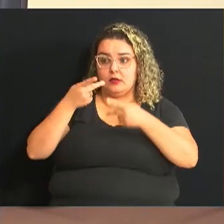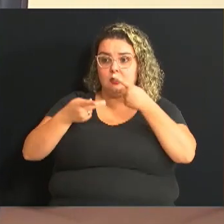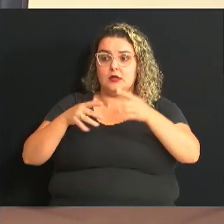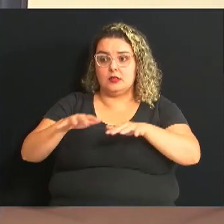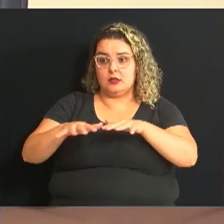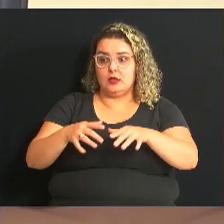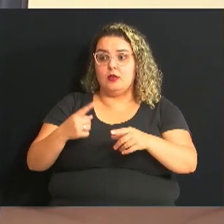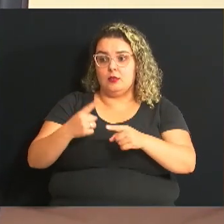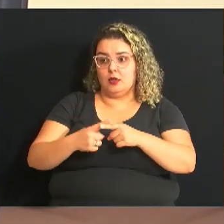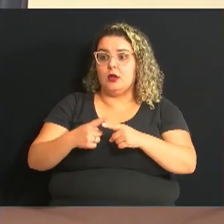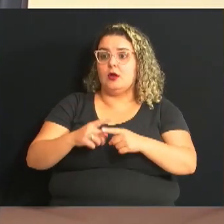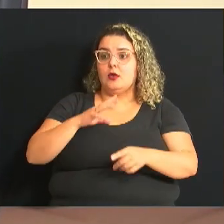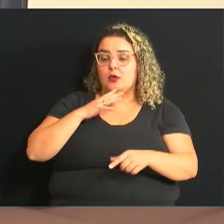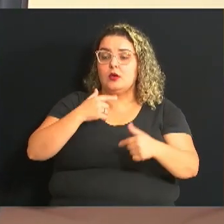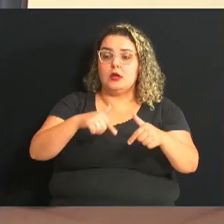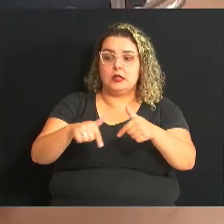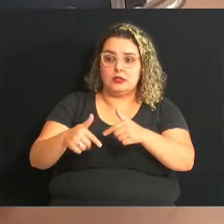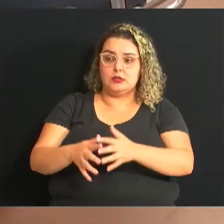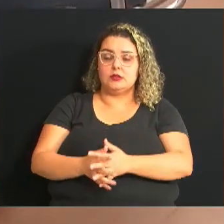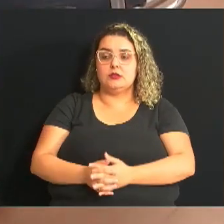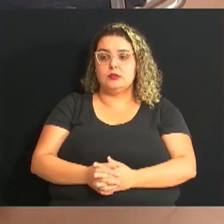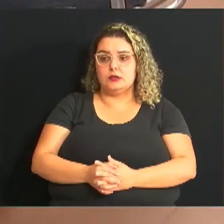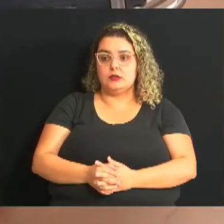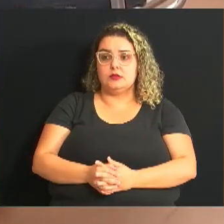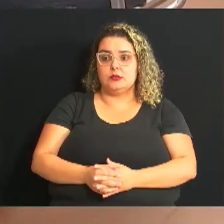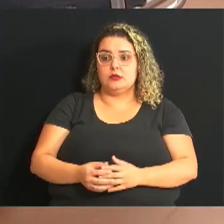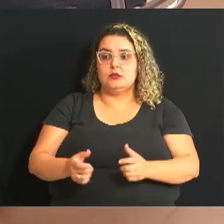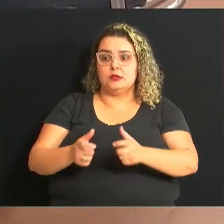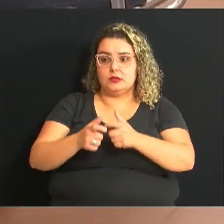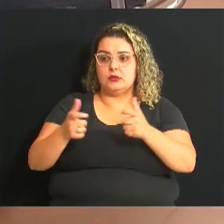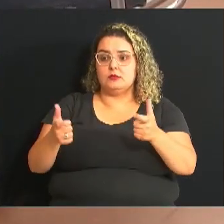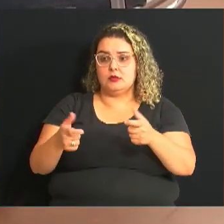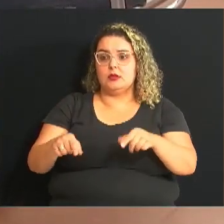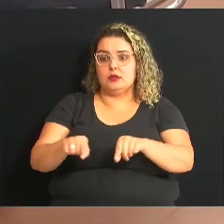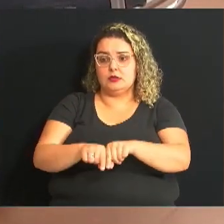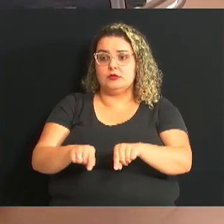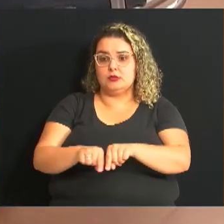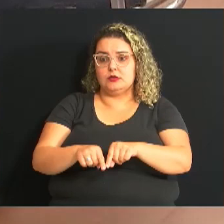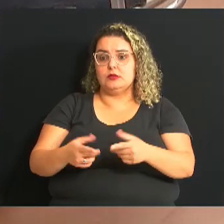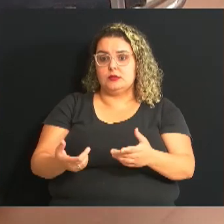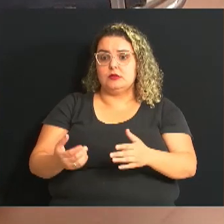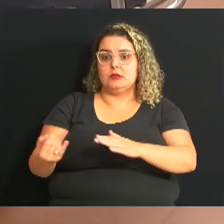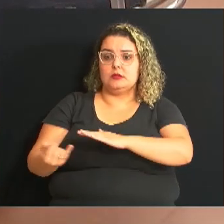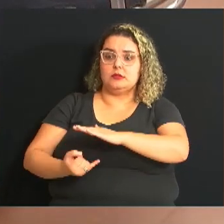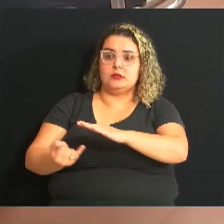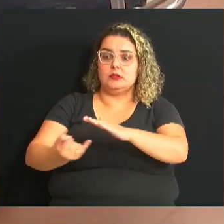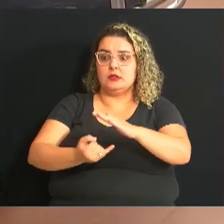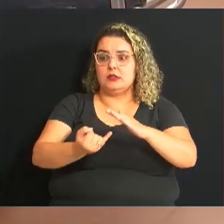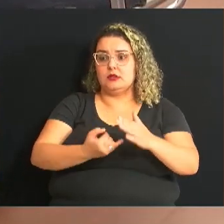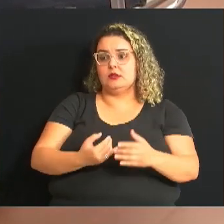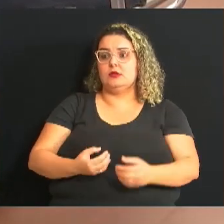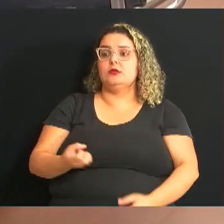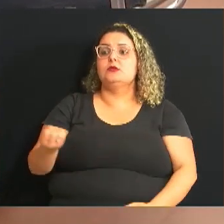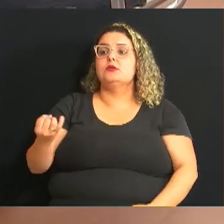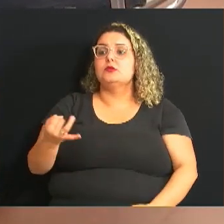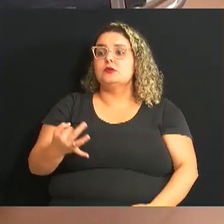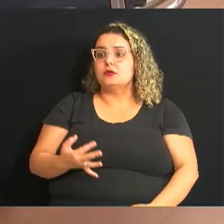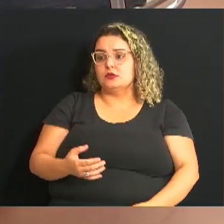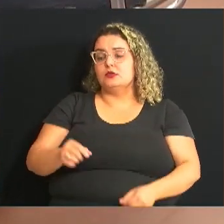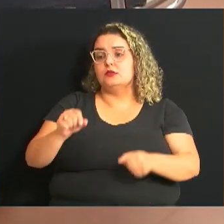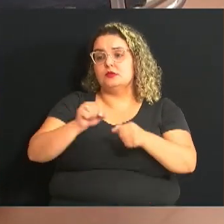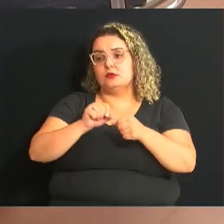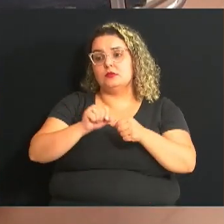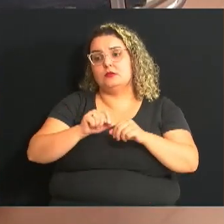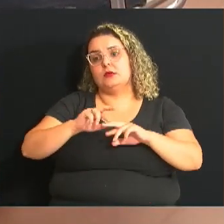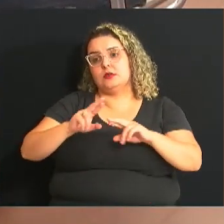senhora conhece o trabalho da maioria, inclusive, dessas entidades, de quanto isso faz diferença na